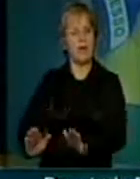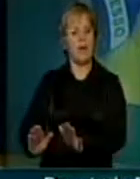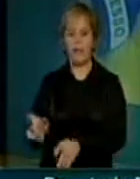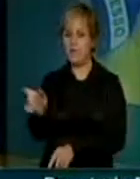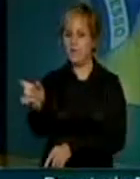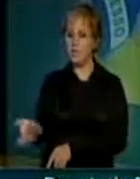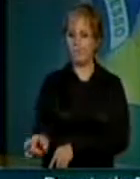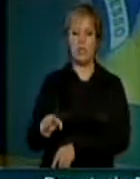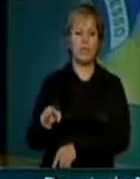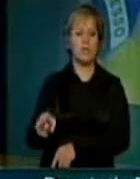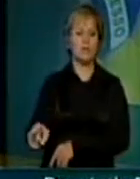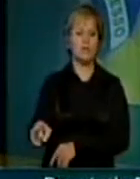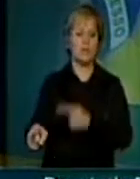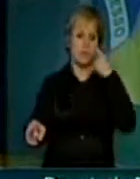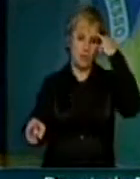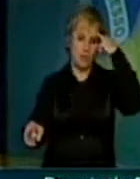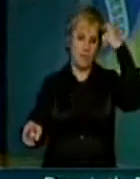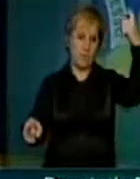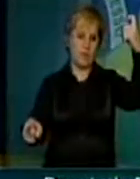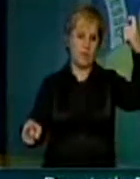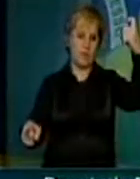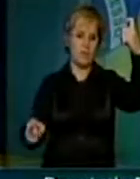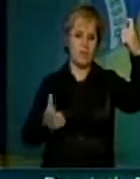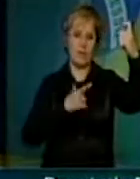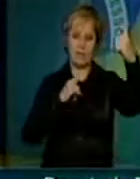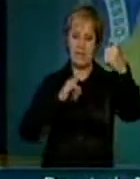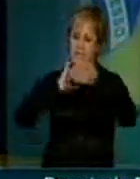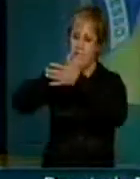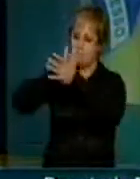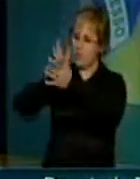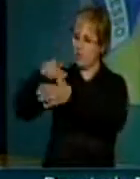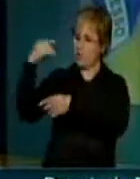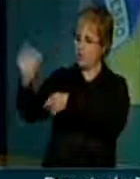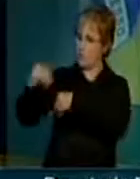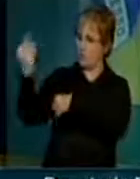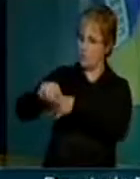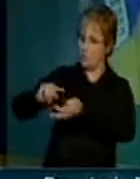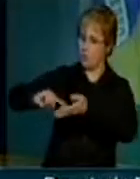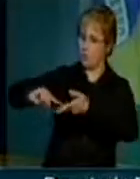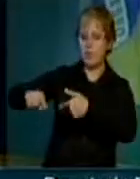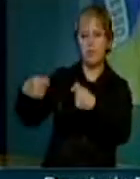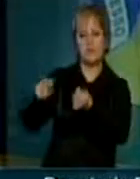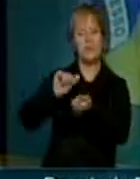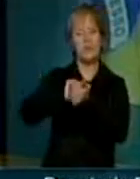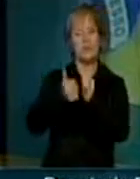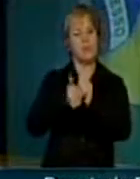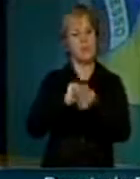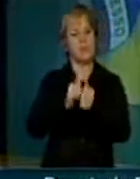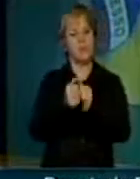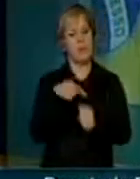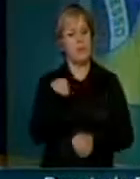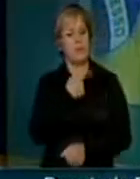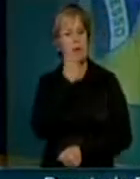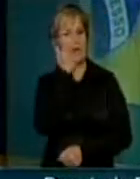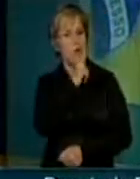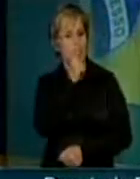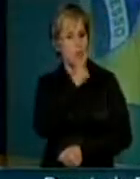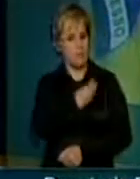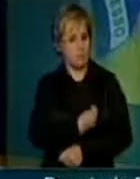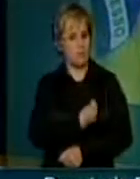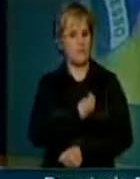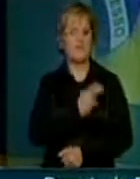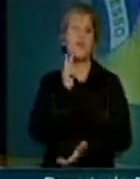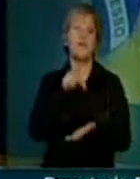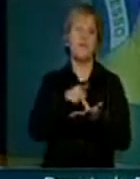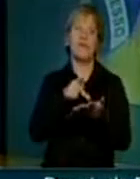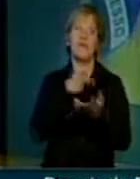enquanto o outro, a violência, ela deixa marcas que precisam ser analisadas para que nós possamos,